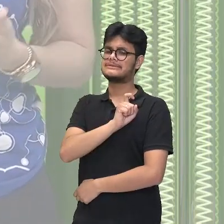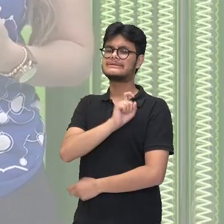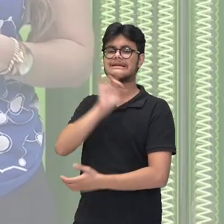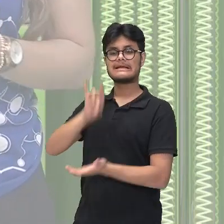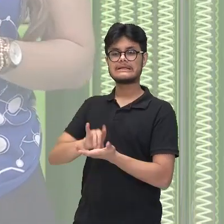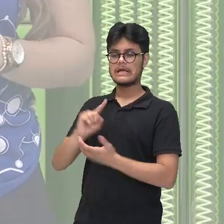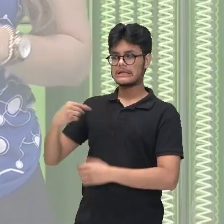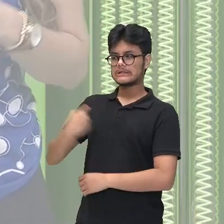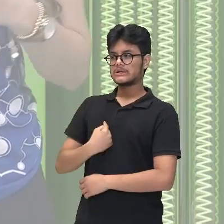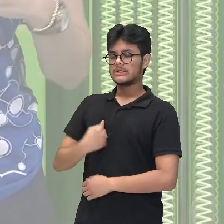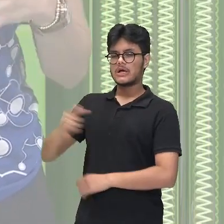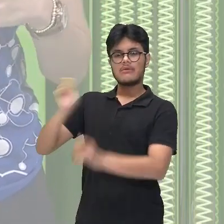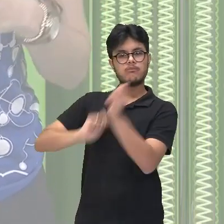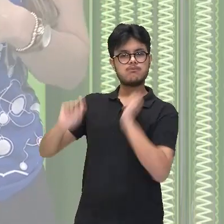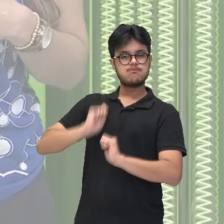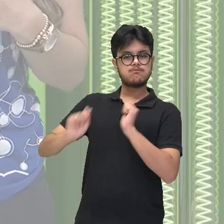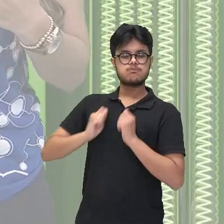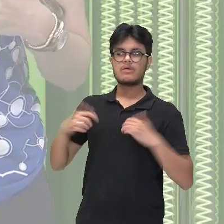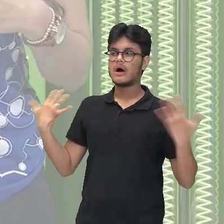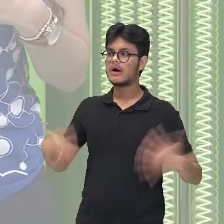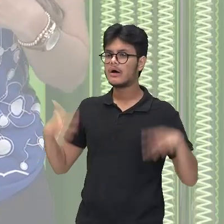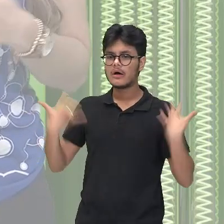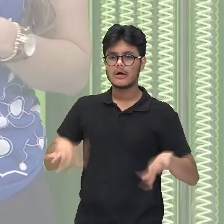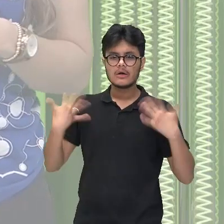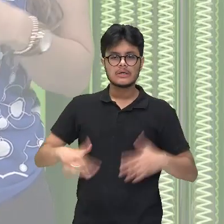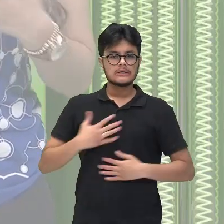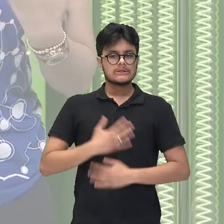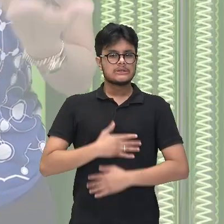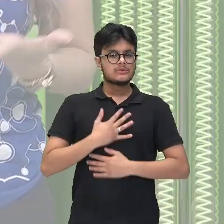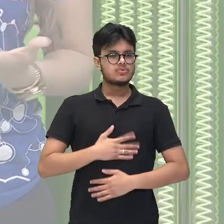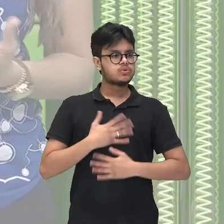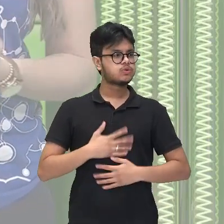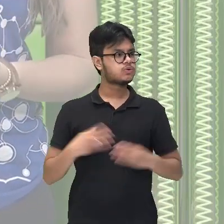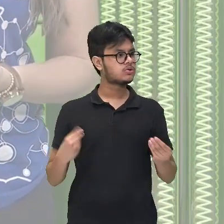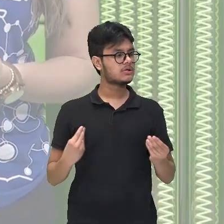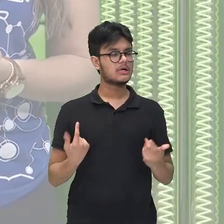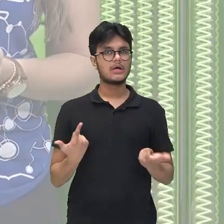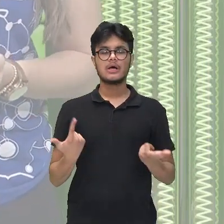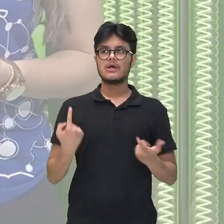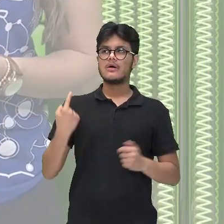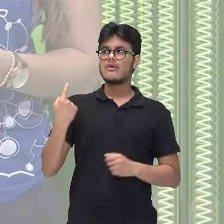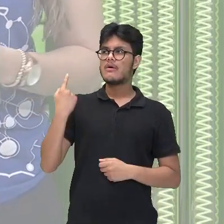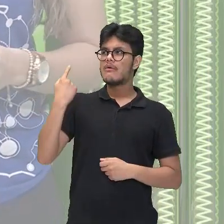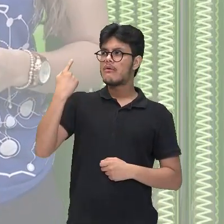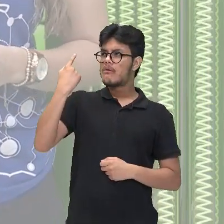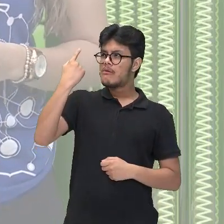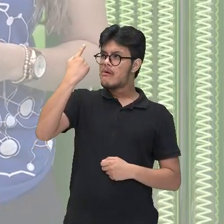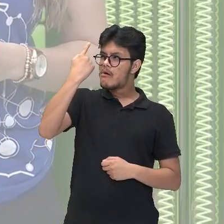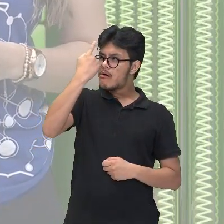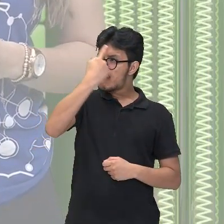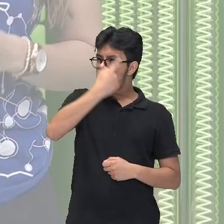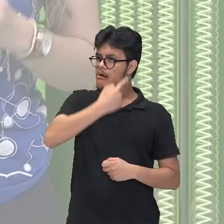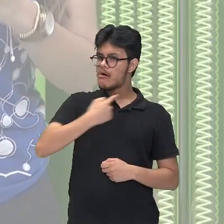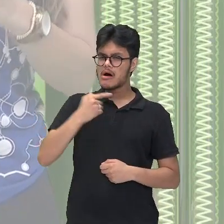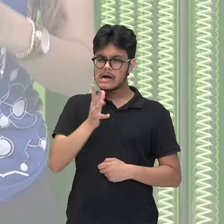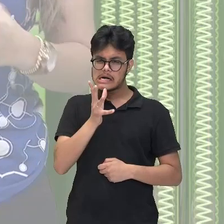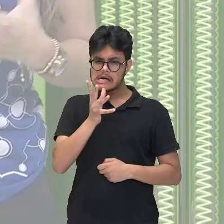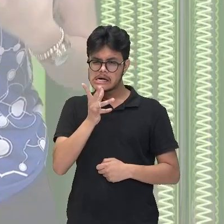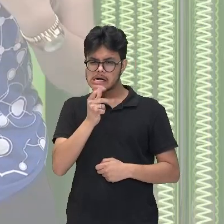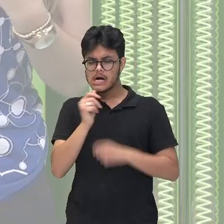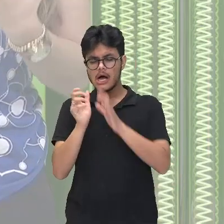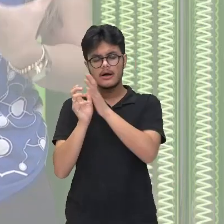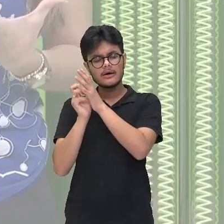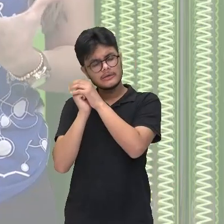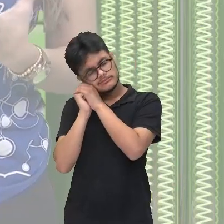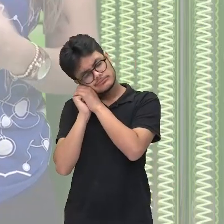muito agitada e aí as pessoas costumam levar mais tempo para dormir. Mas o dormir, você ter